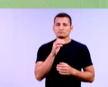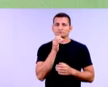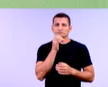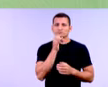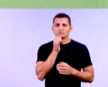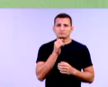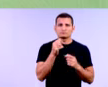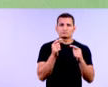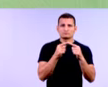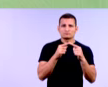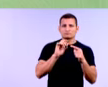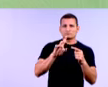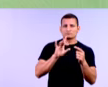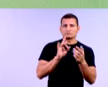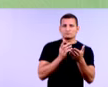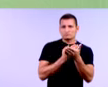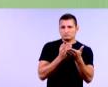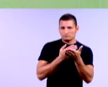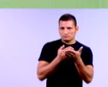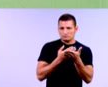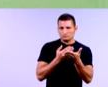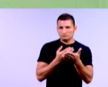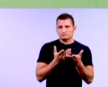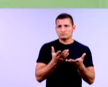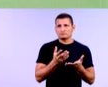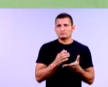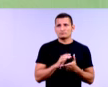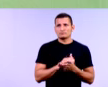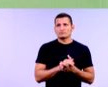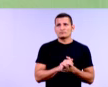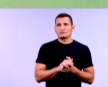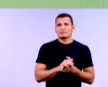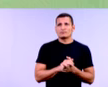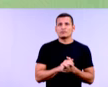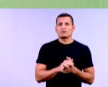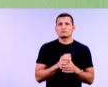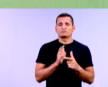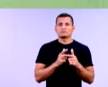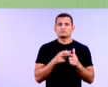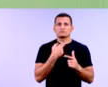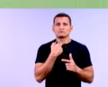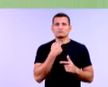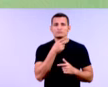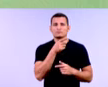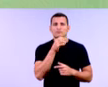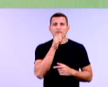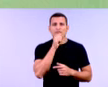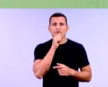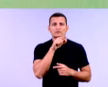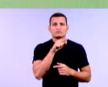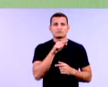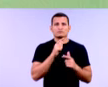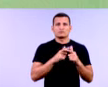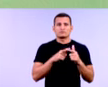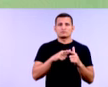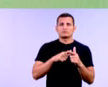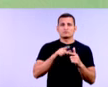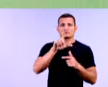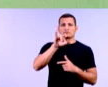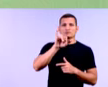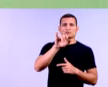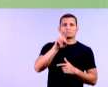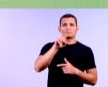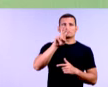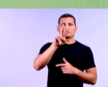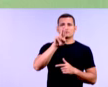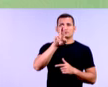revista velha. Por que não pode ser velhas aqui? Porque livro é masculino, certo? Então, o